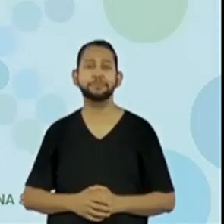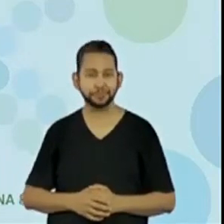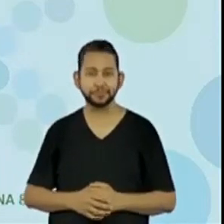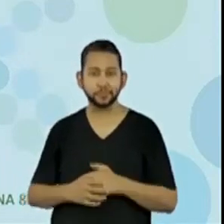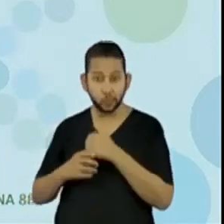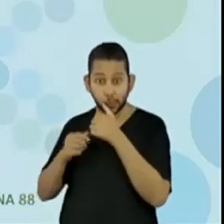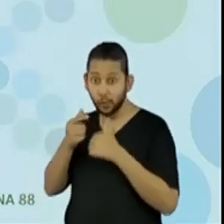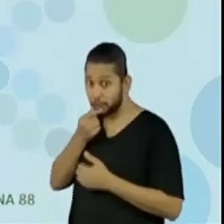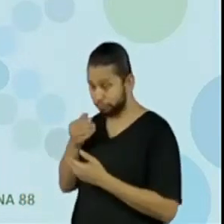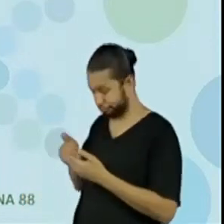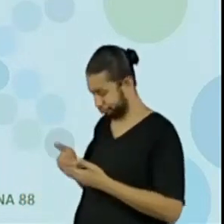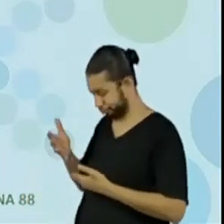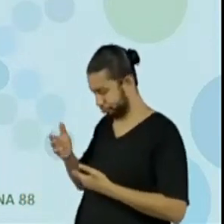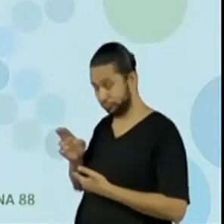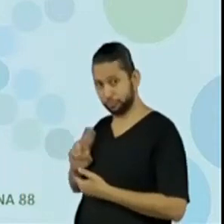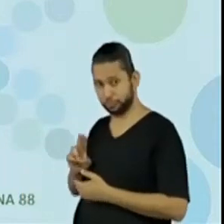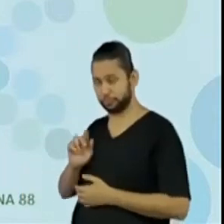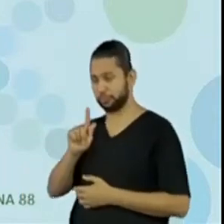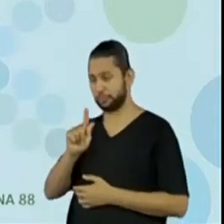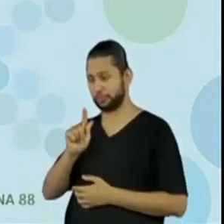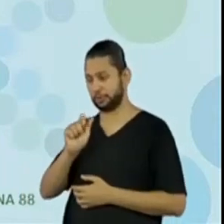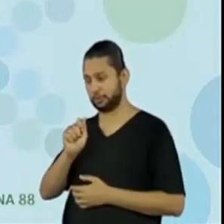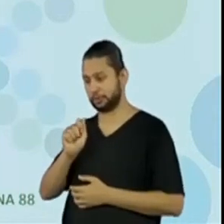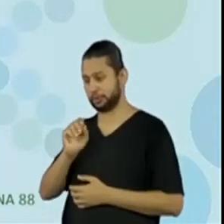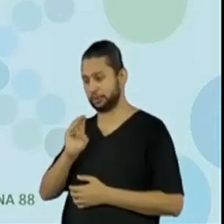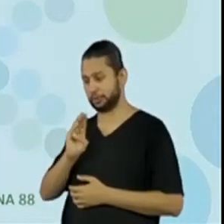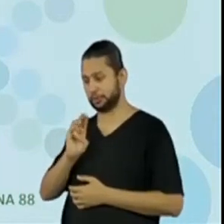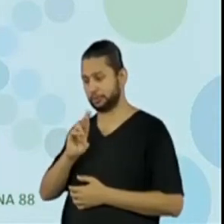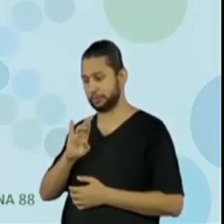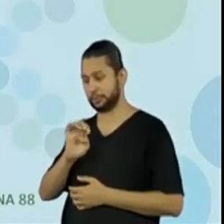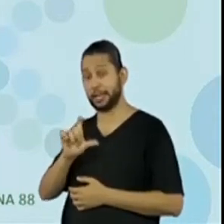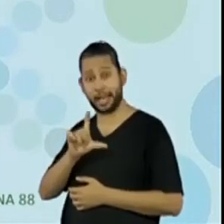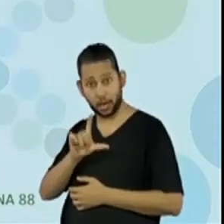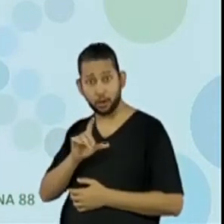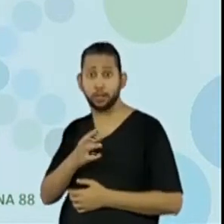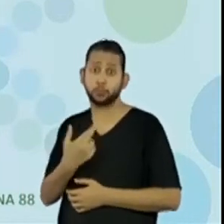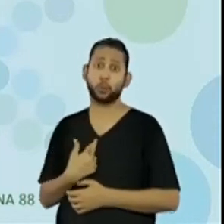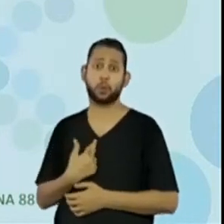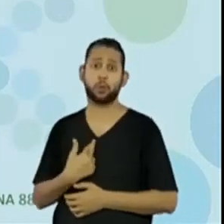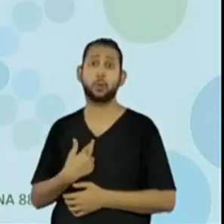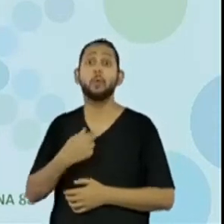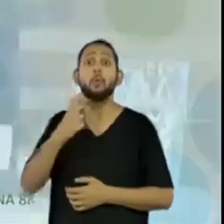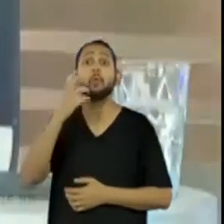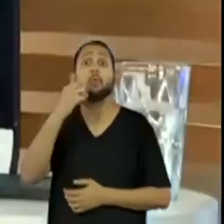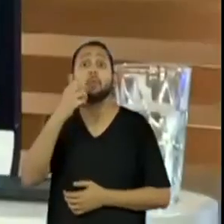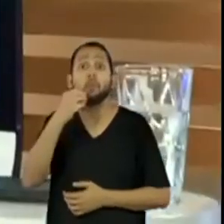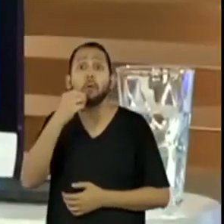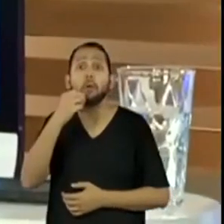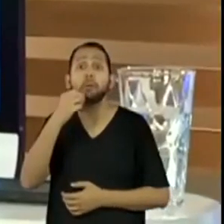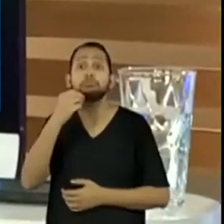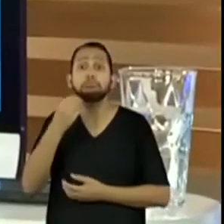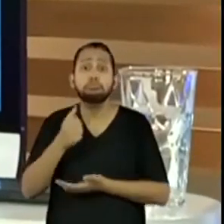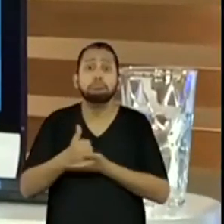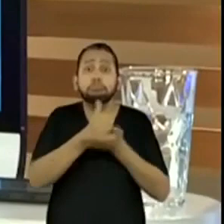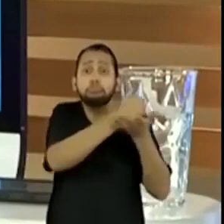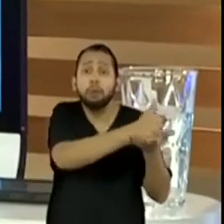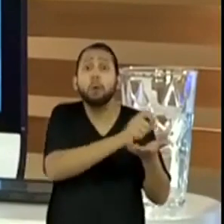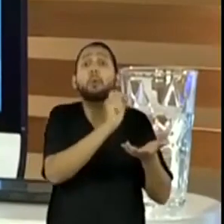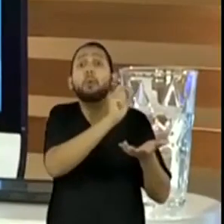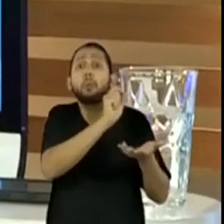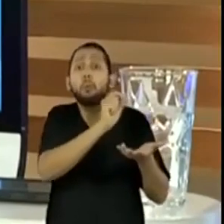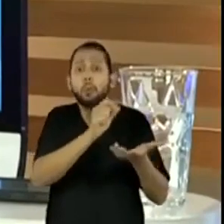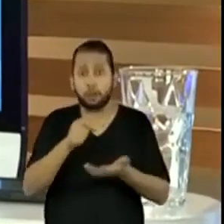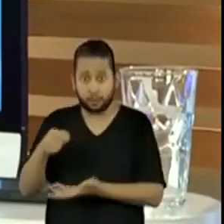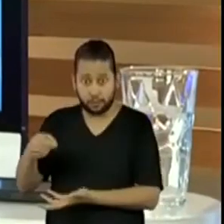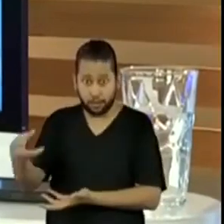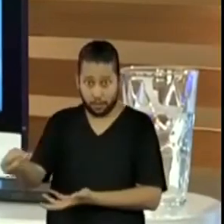O Gabriel, ele falou que a mãe da Chapeuzinho colocou na cesta para a vovó broinhas, um